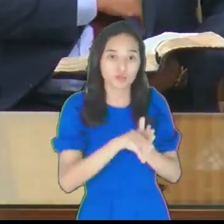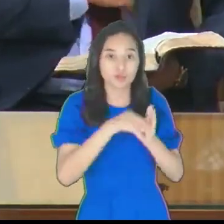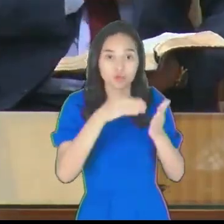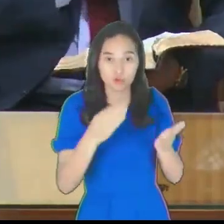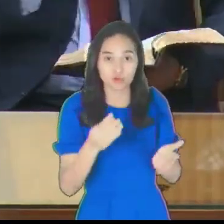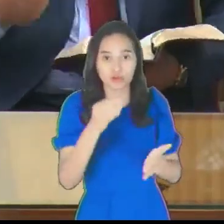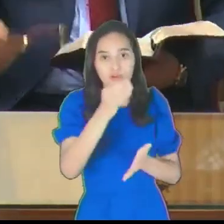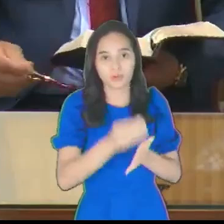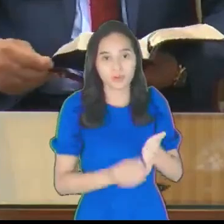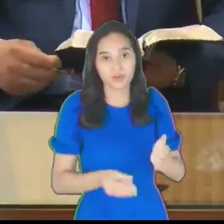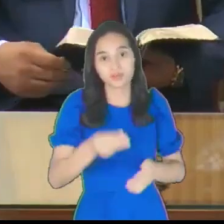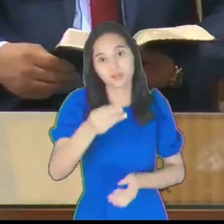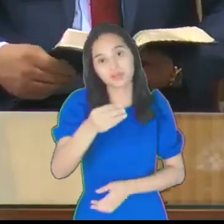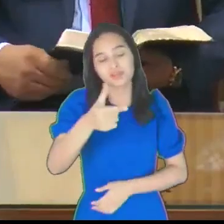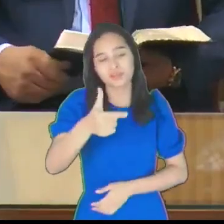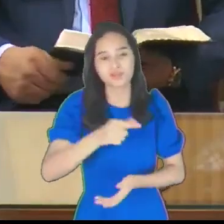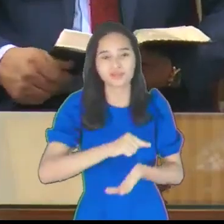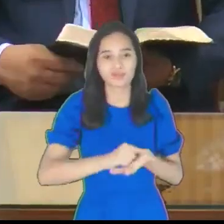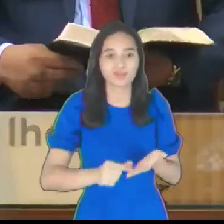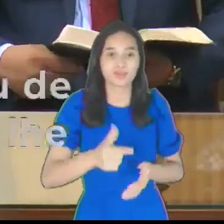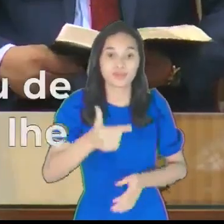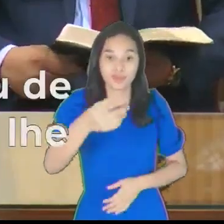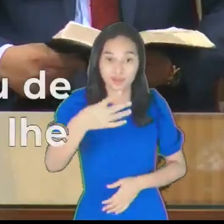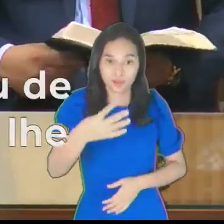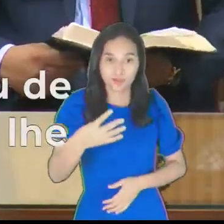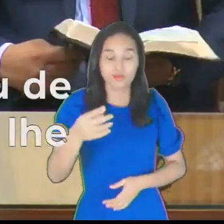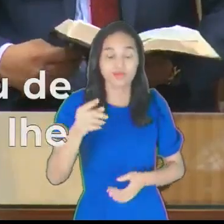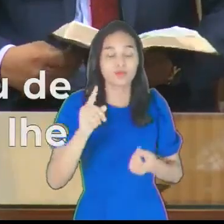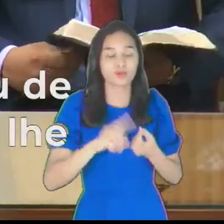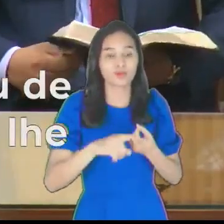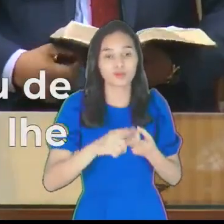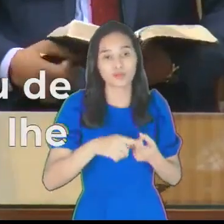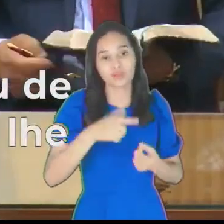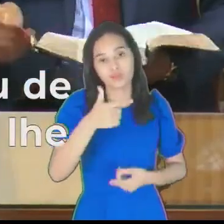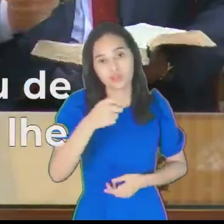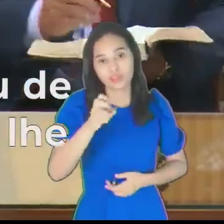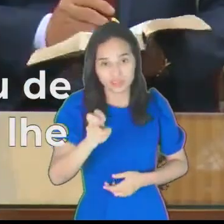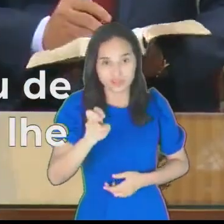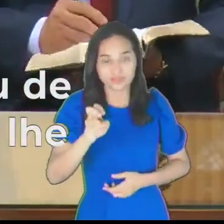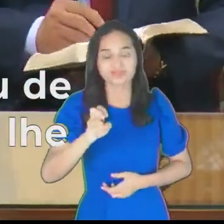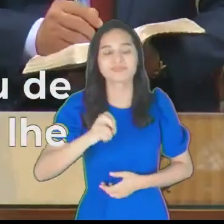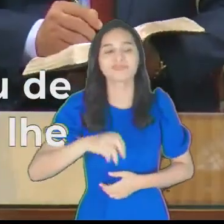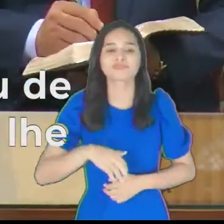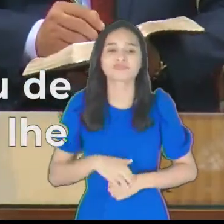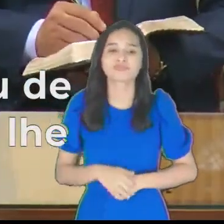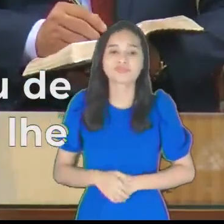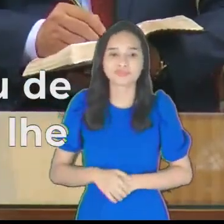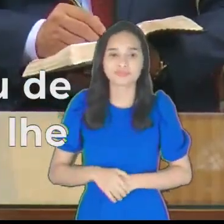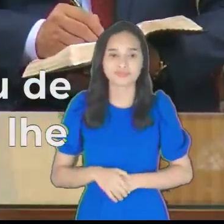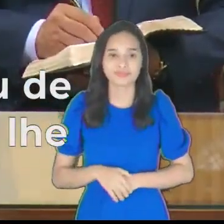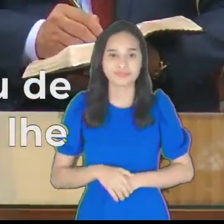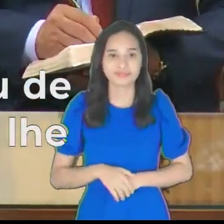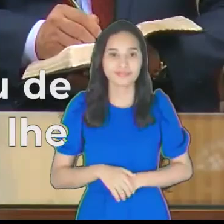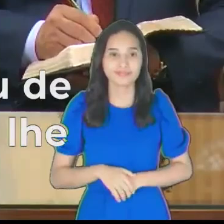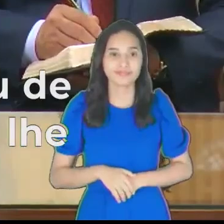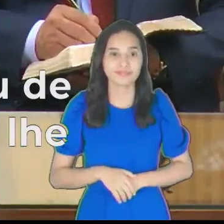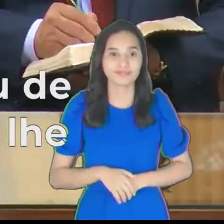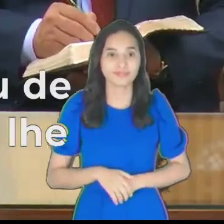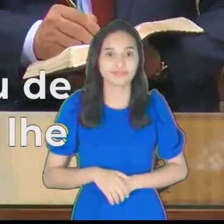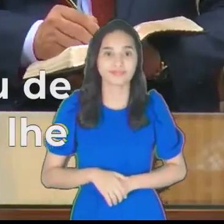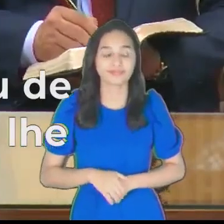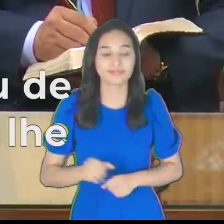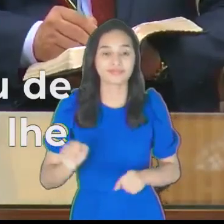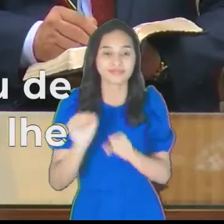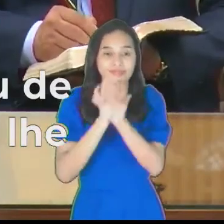32, versículo 24 e 25. 2 Crônicas 32, 24 e 25.